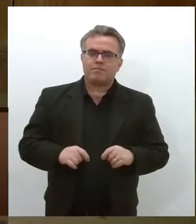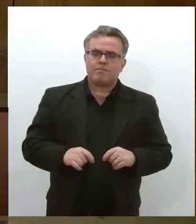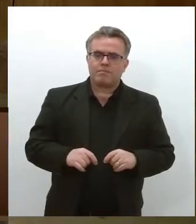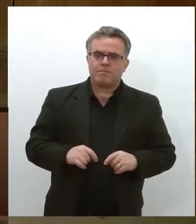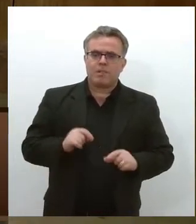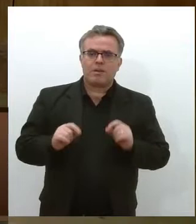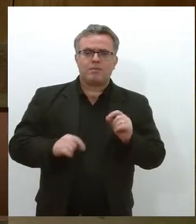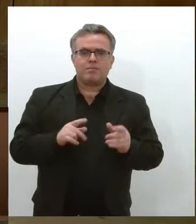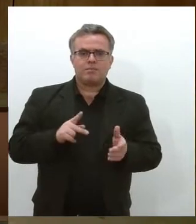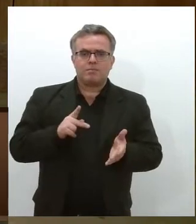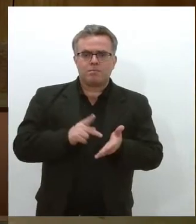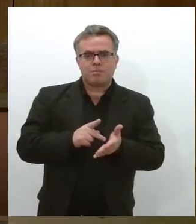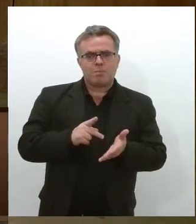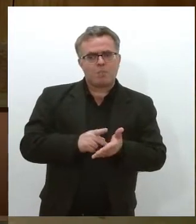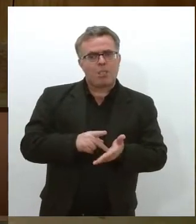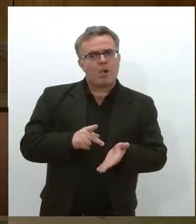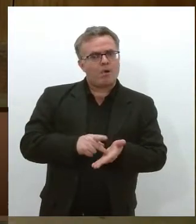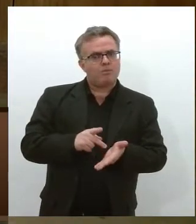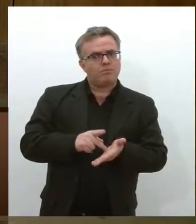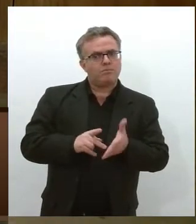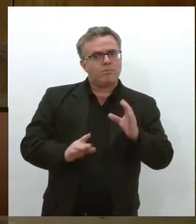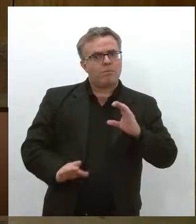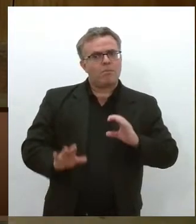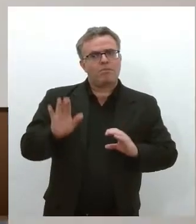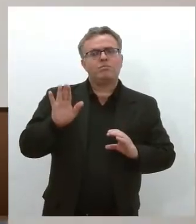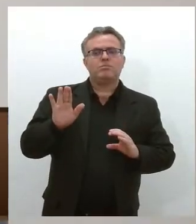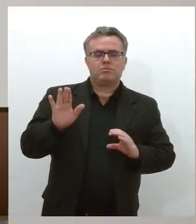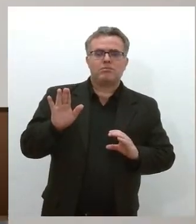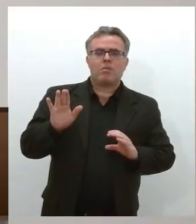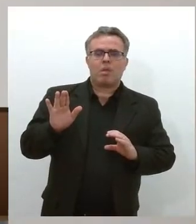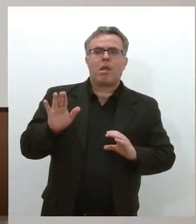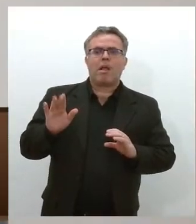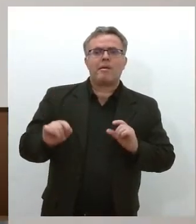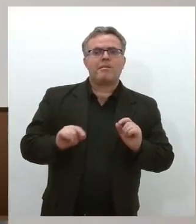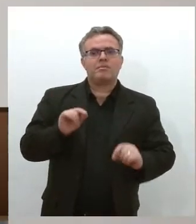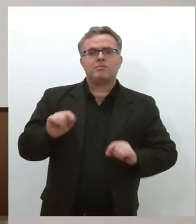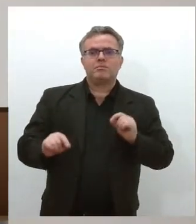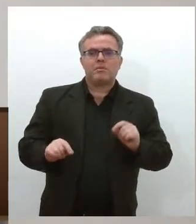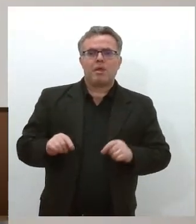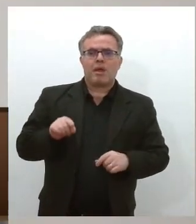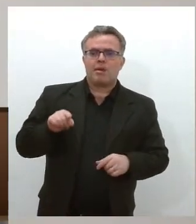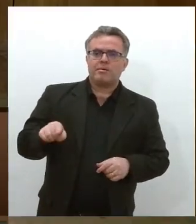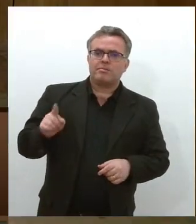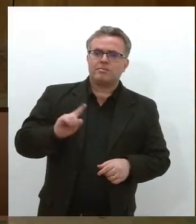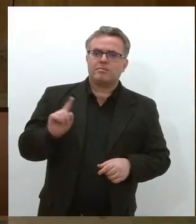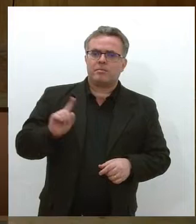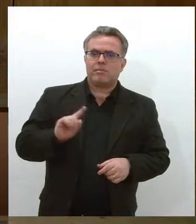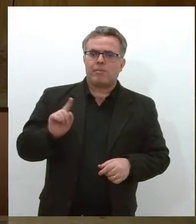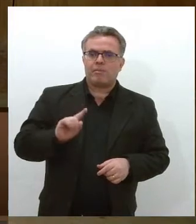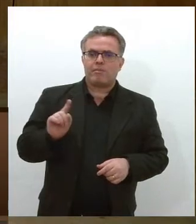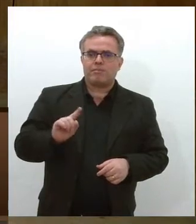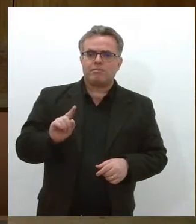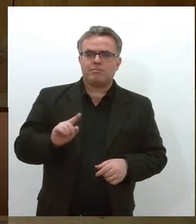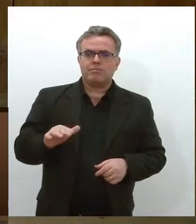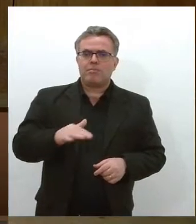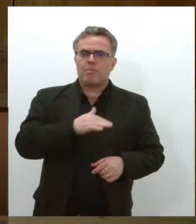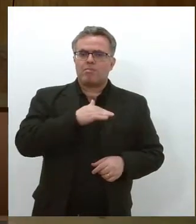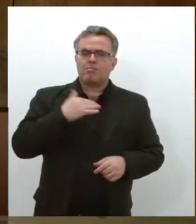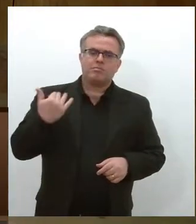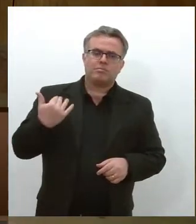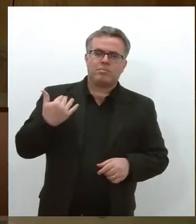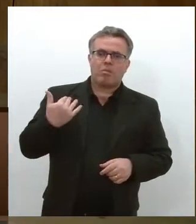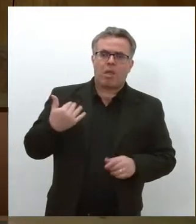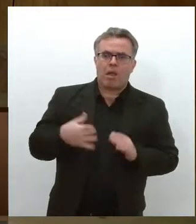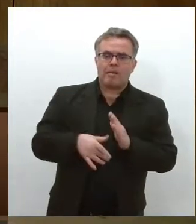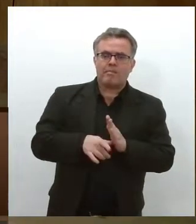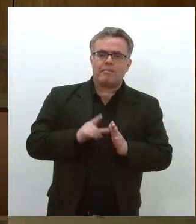Na verdade, ela já era candidata. Ele não estava na vaga, não. Ele faleceu, na verdade, às vésperas do